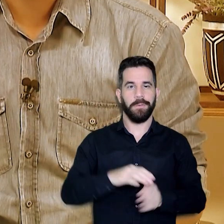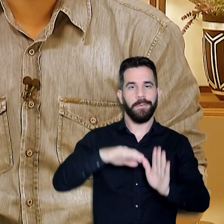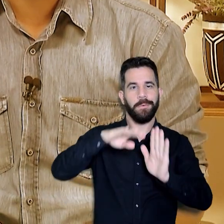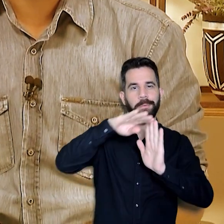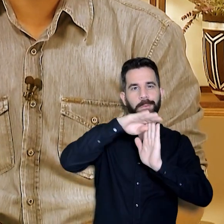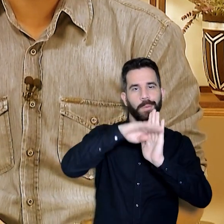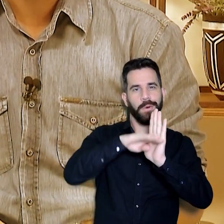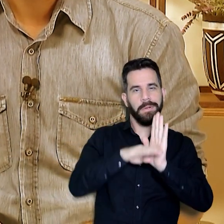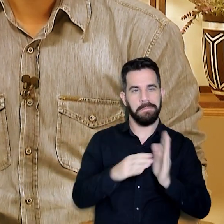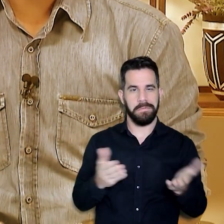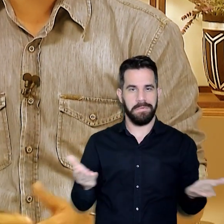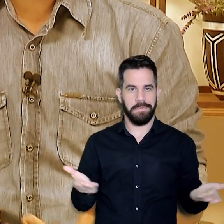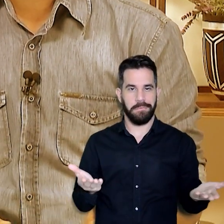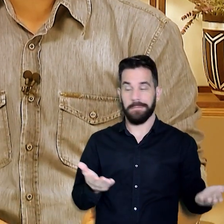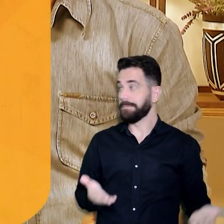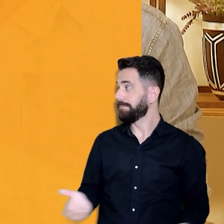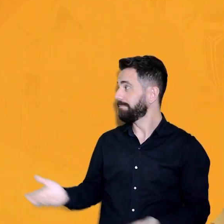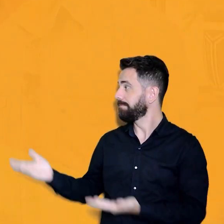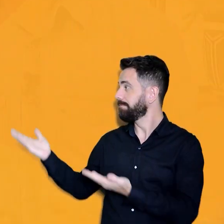A seguir,